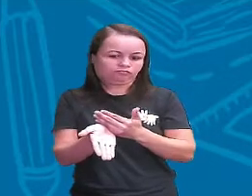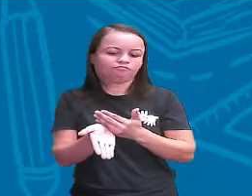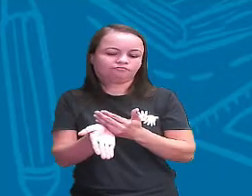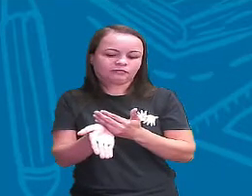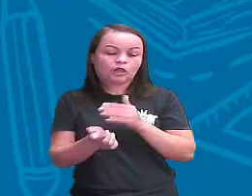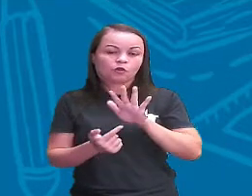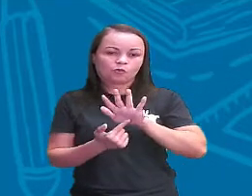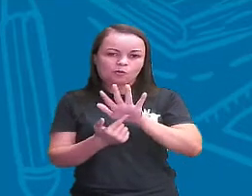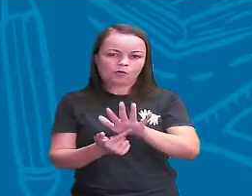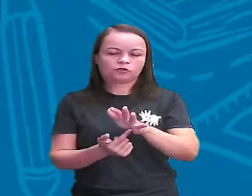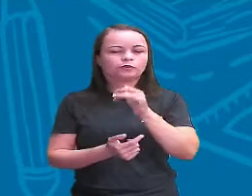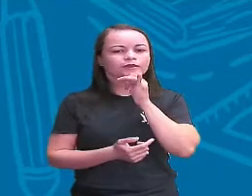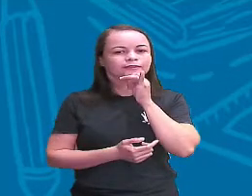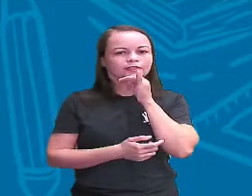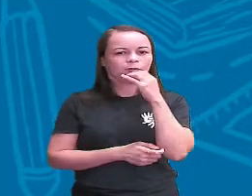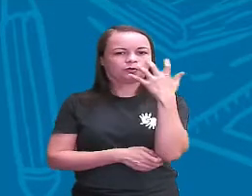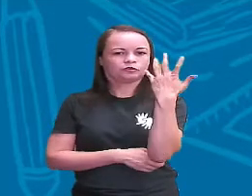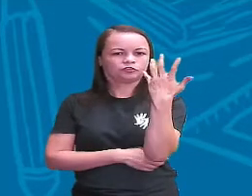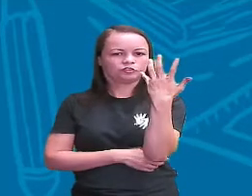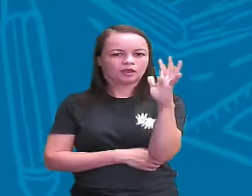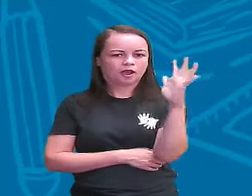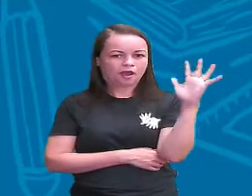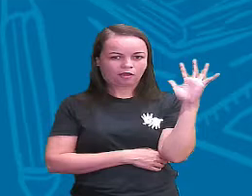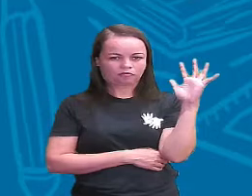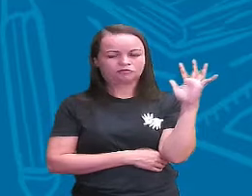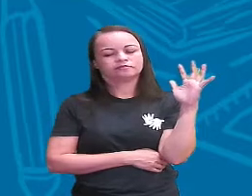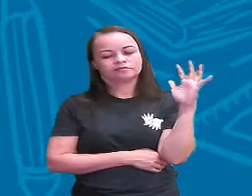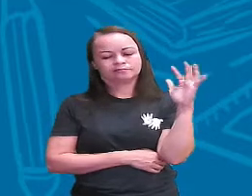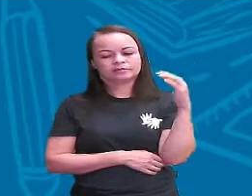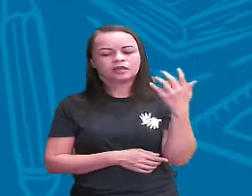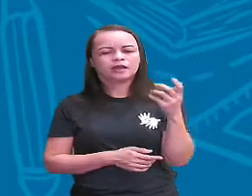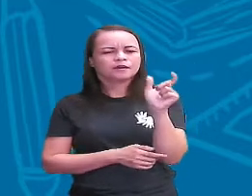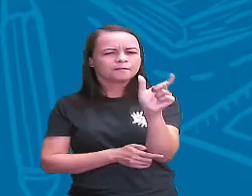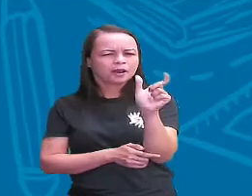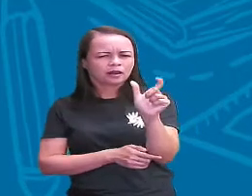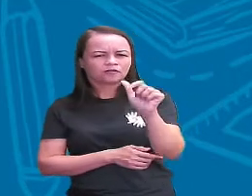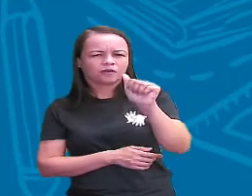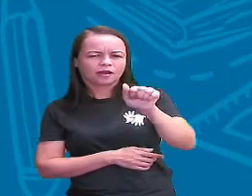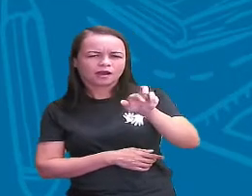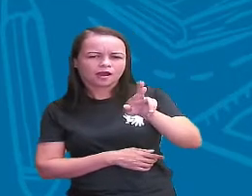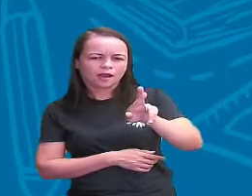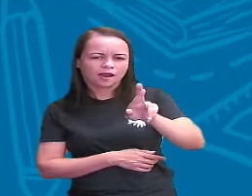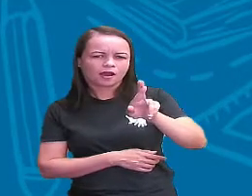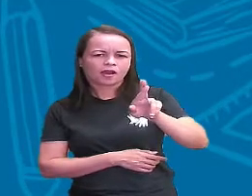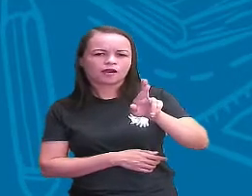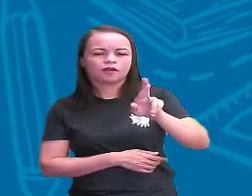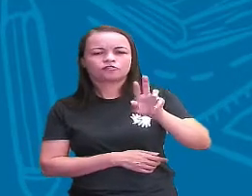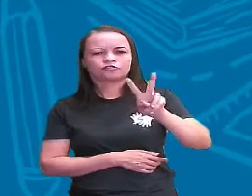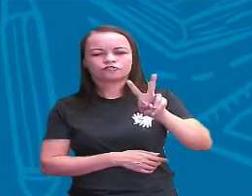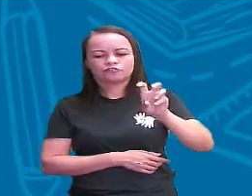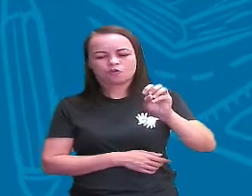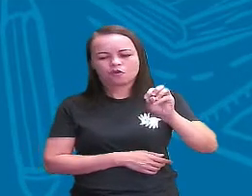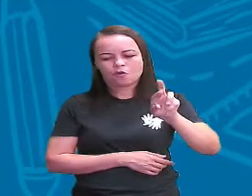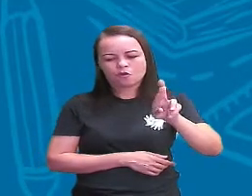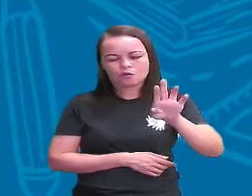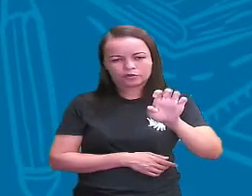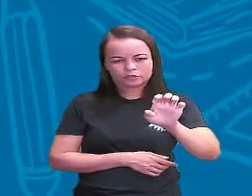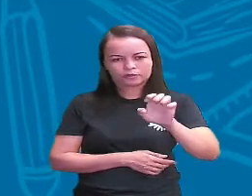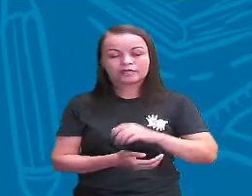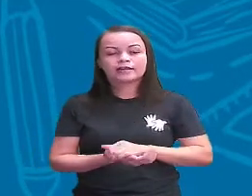para vocês de árvore. Na palavra árvore, temos aqui, ó,